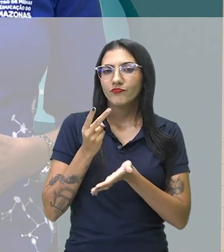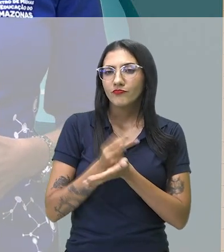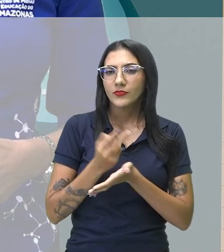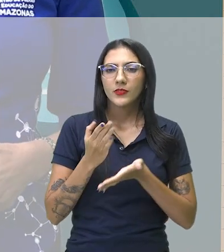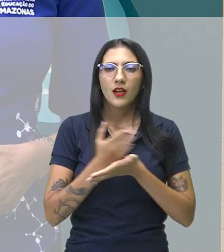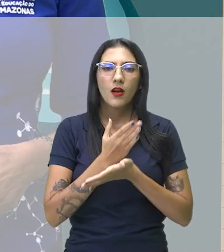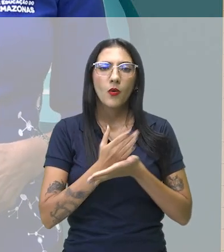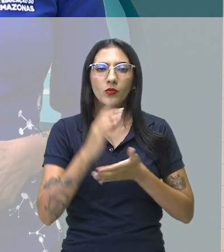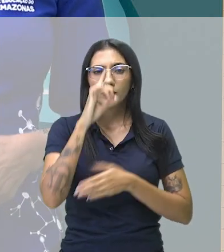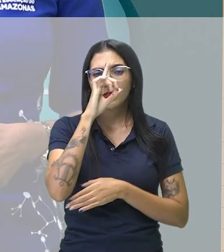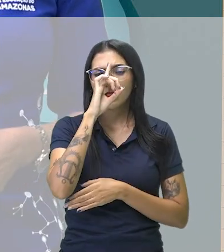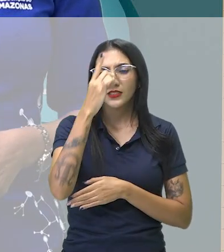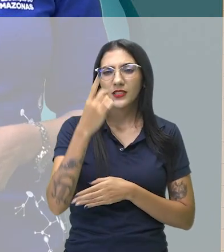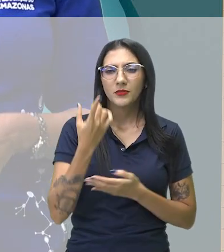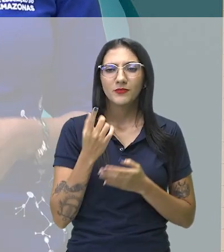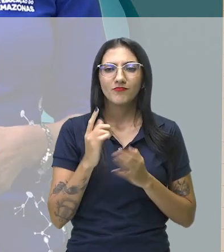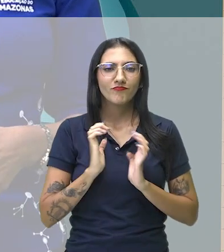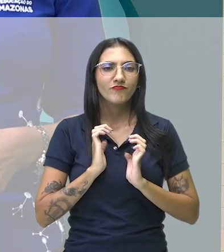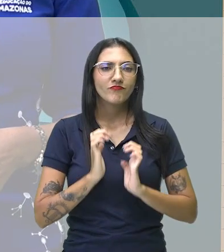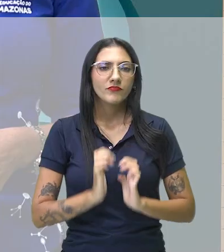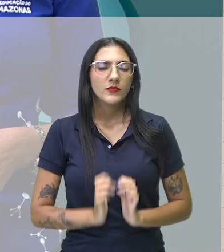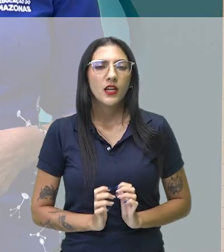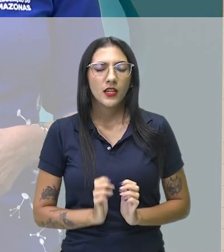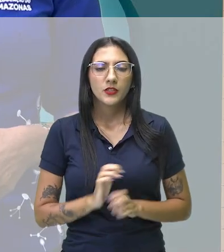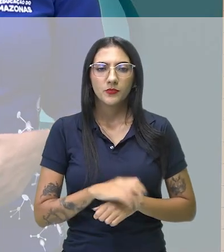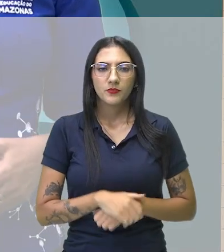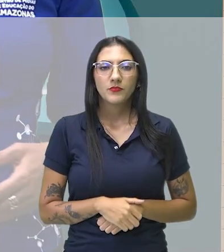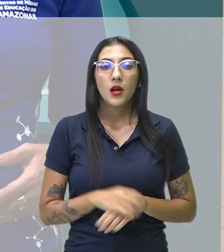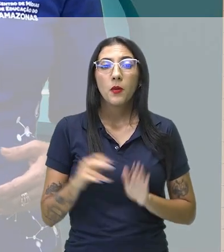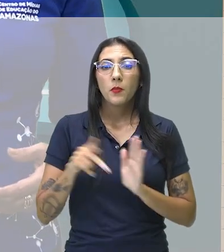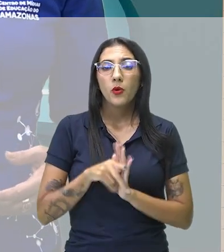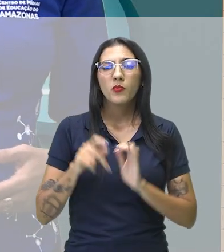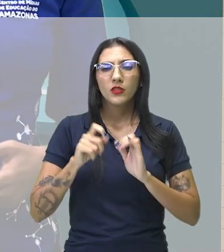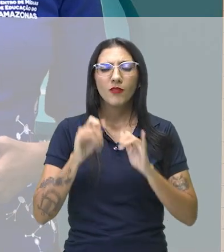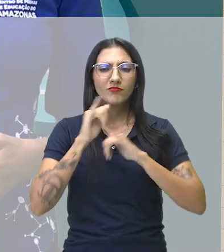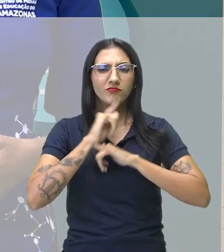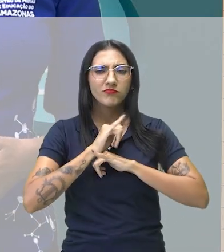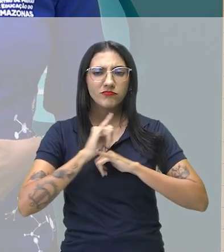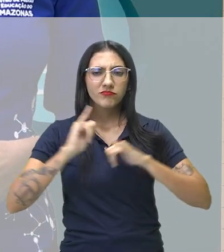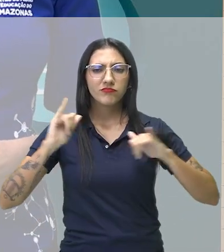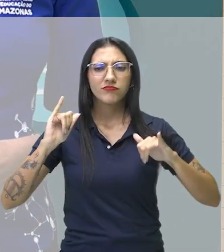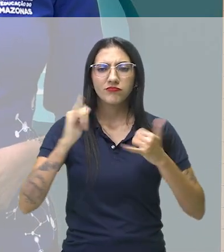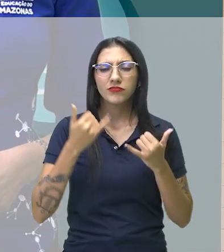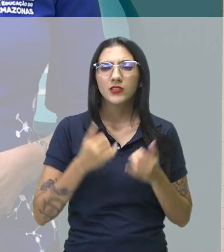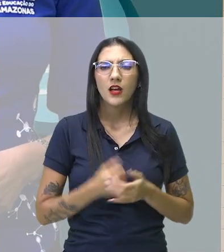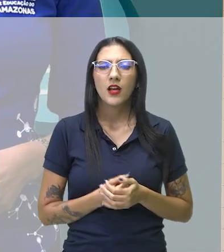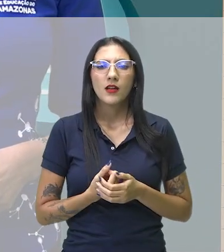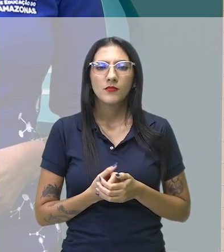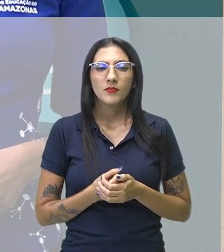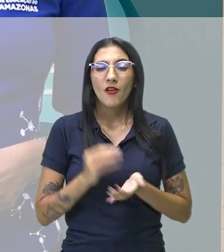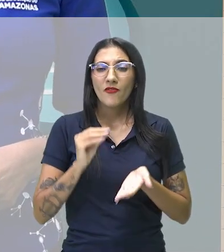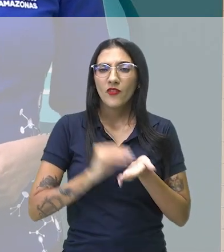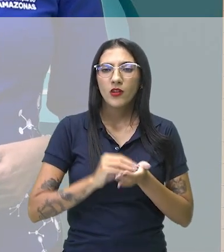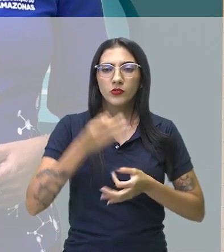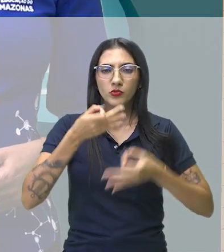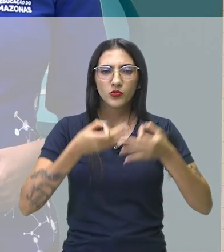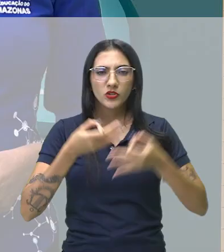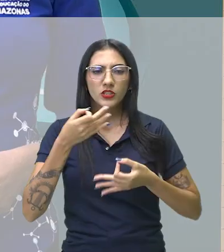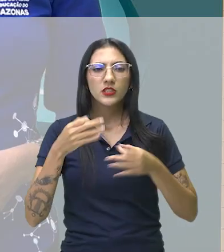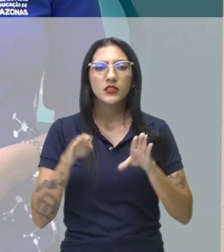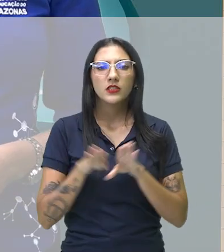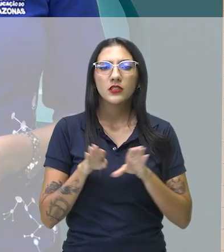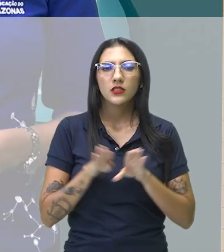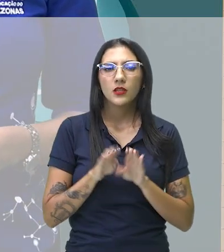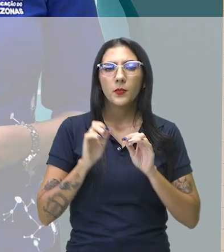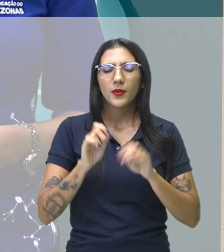frequentemente levantam dilemas éticos, sejam ao denunciar injustiças,